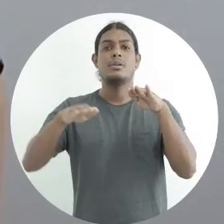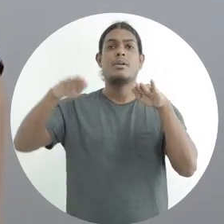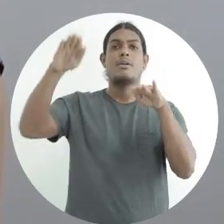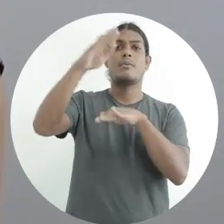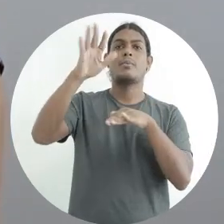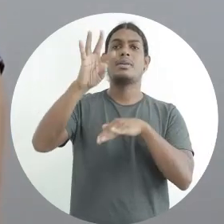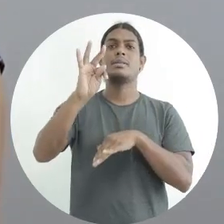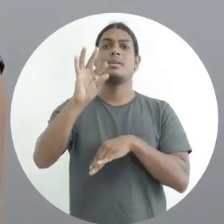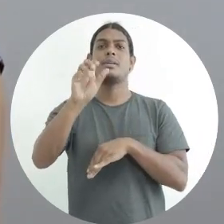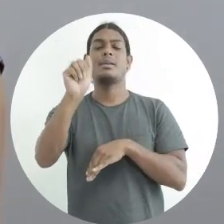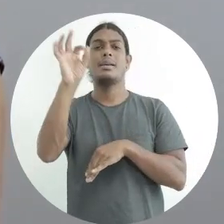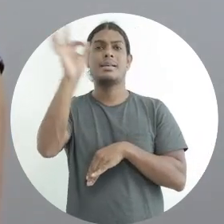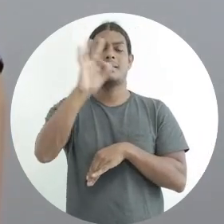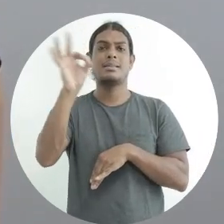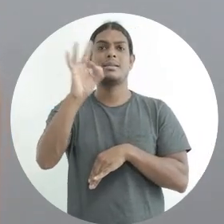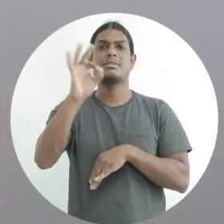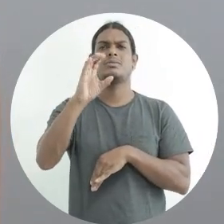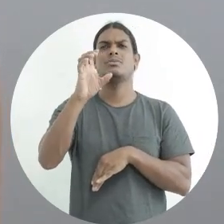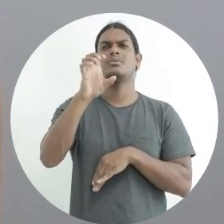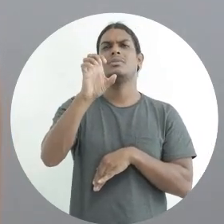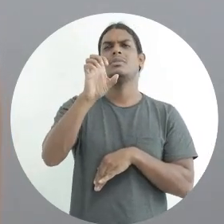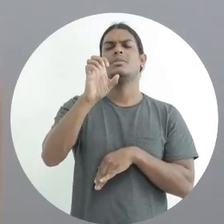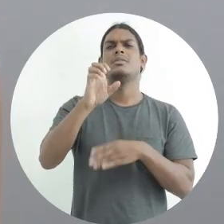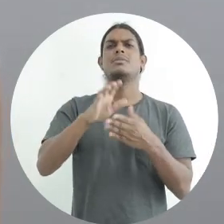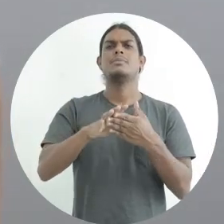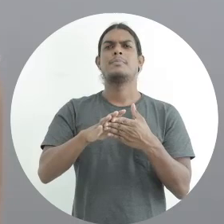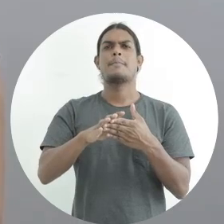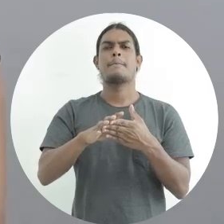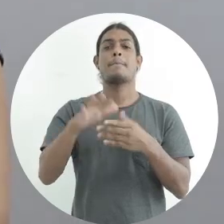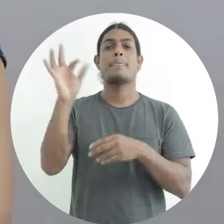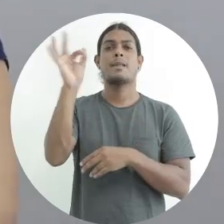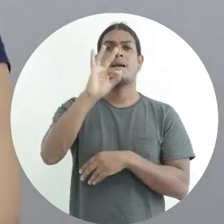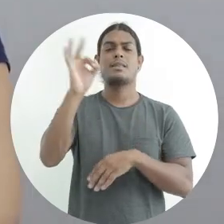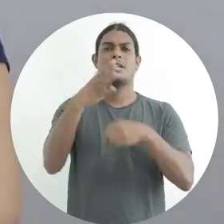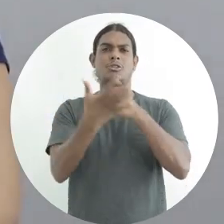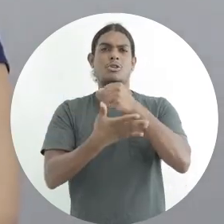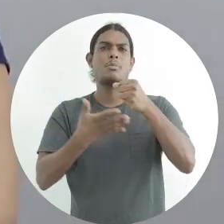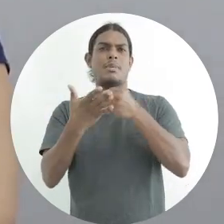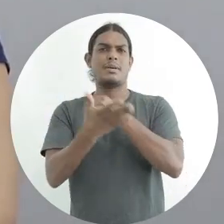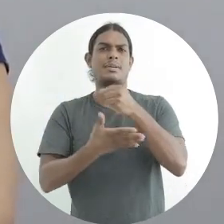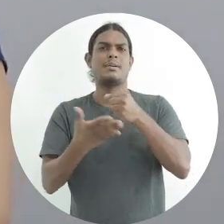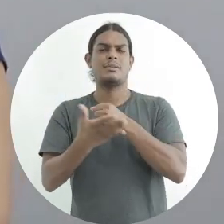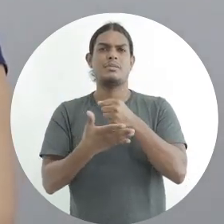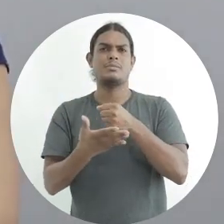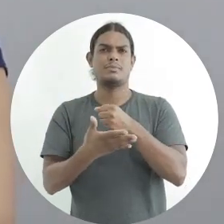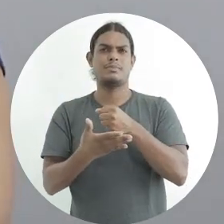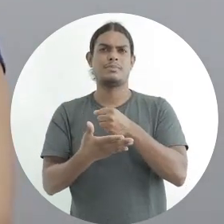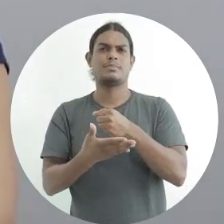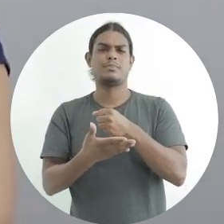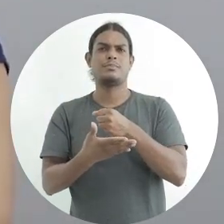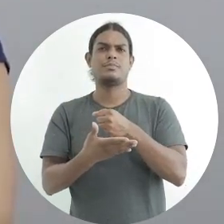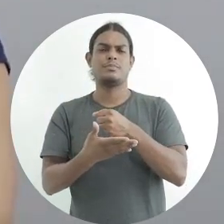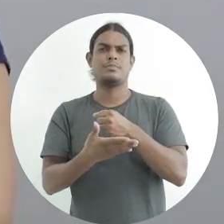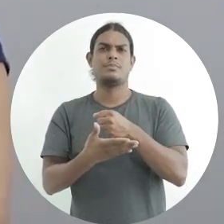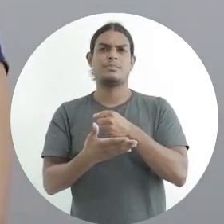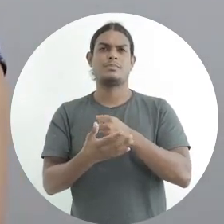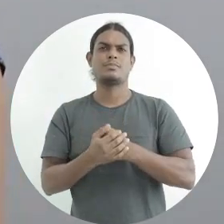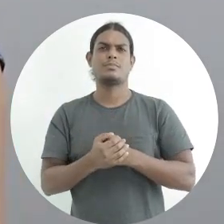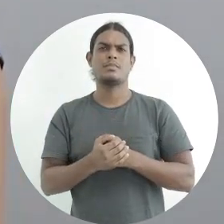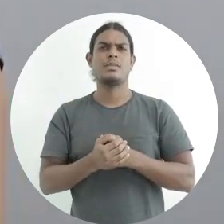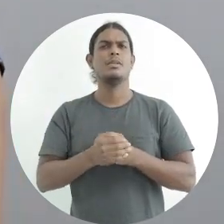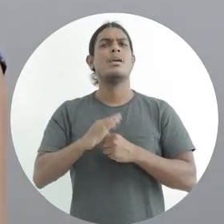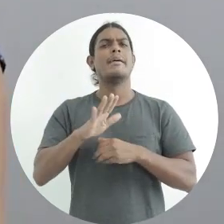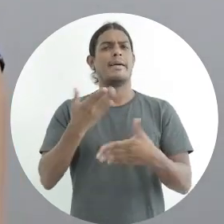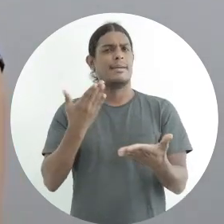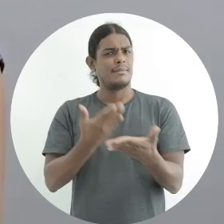da economia. Então, por exemplo, quando ele aumenta a taxa, ele prende um pouco, segura um pouco o consumo, tá? Isso nós